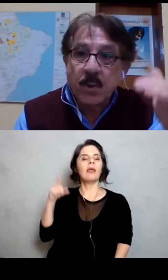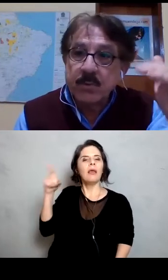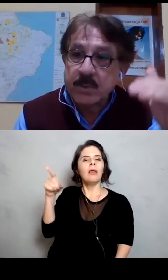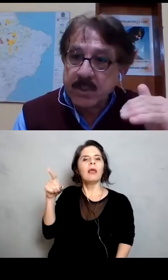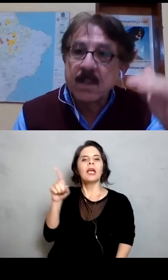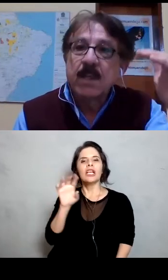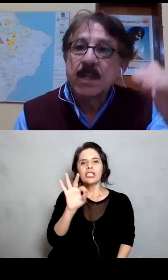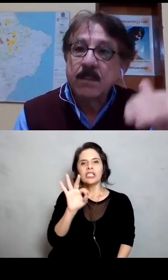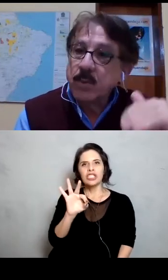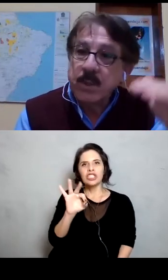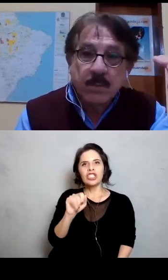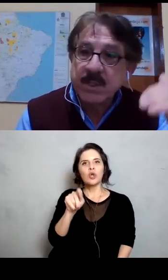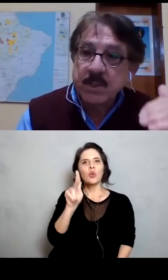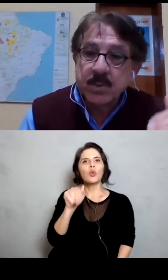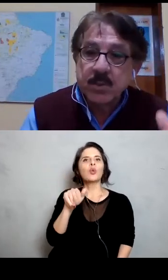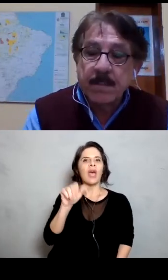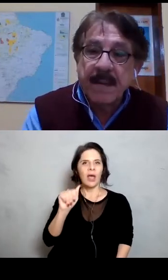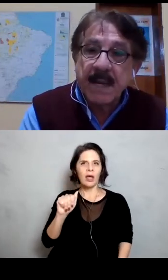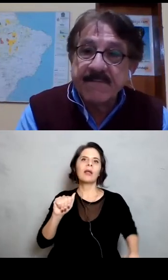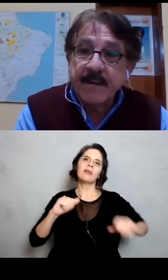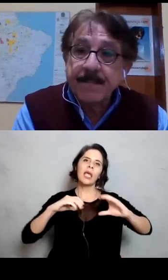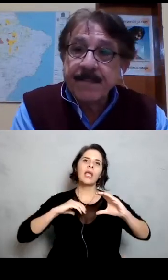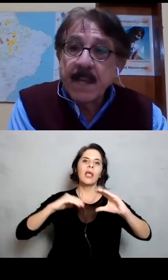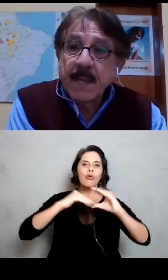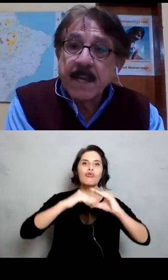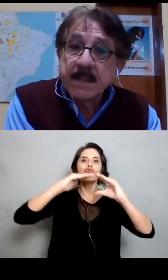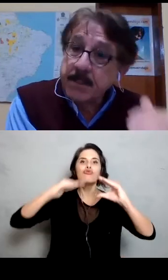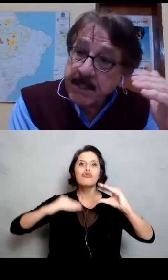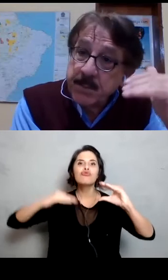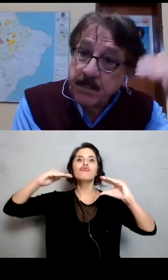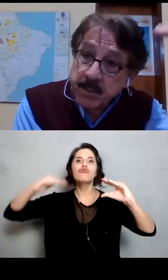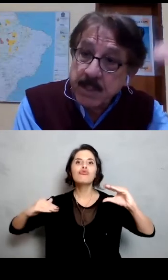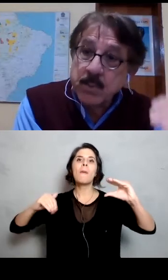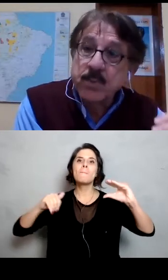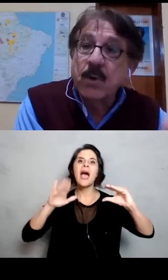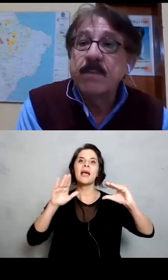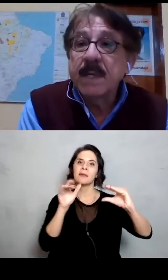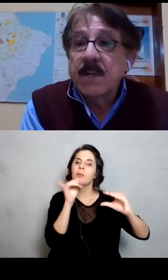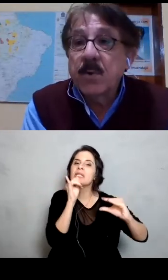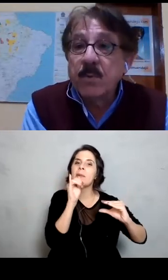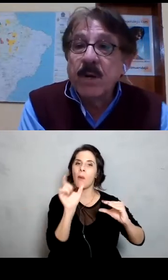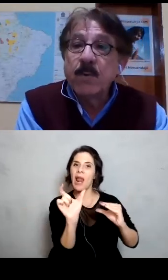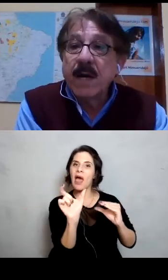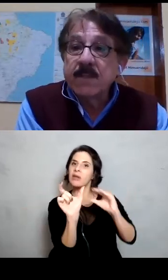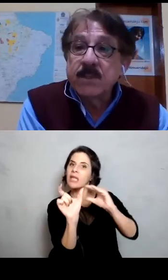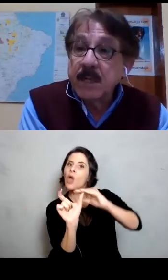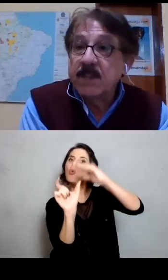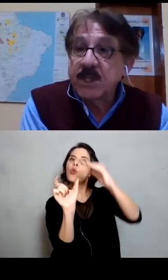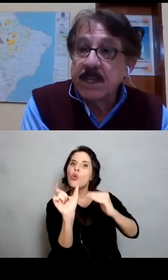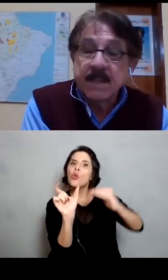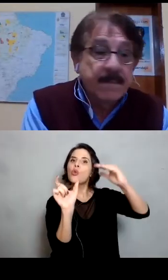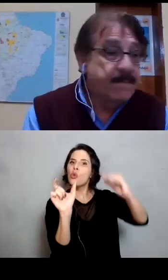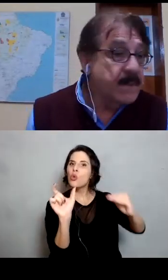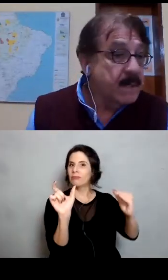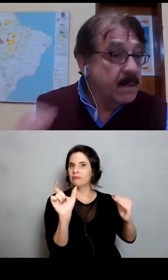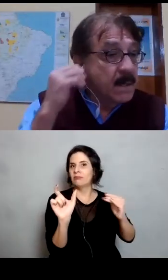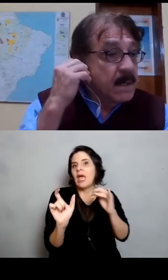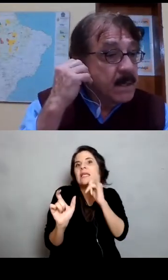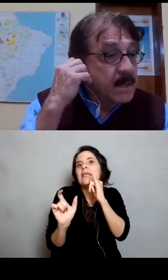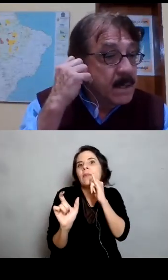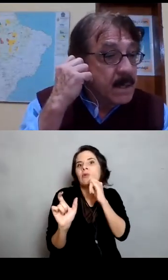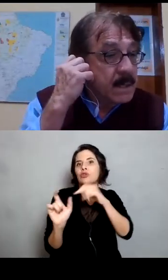tem tons que mudam o sentido de uma palavra, simplesmente mudando o tom, como é o caso da língua chinesa,